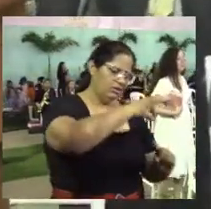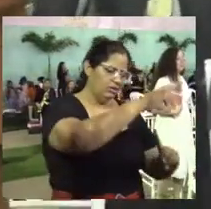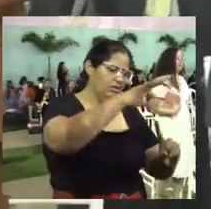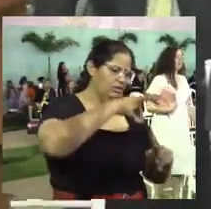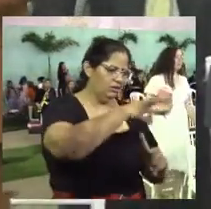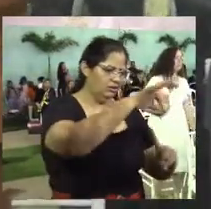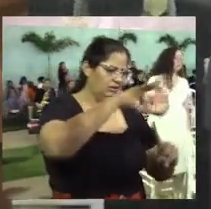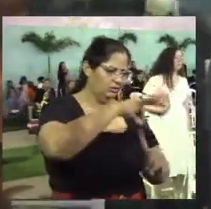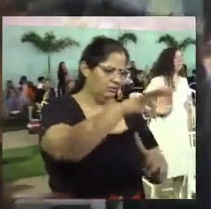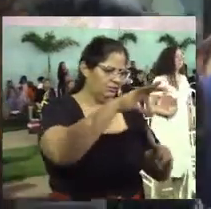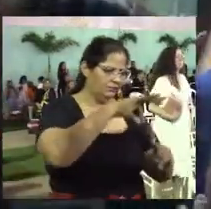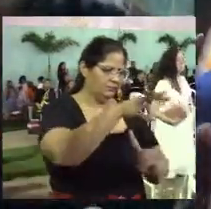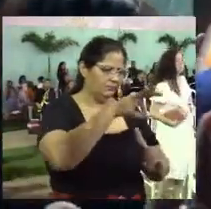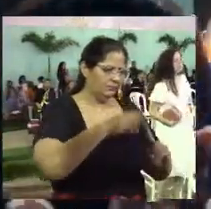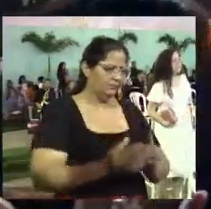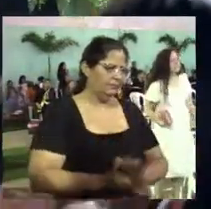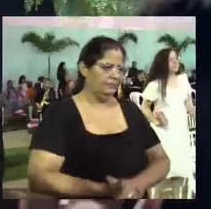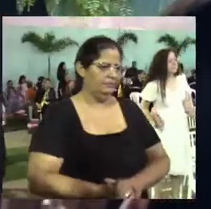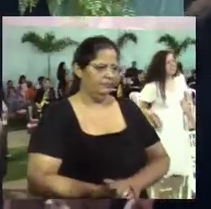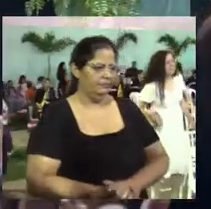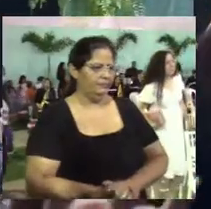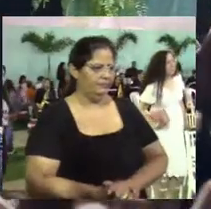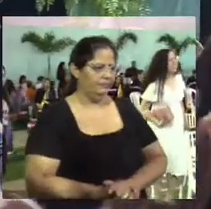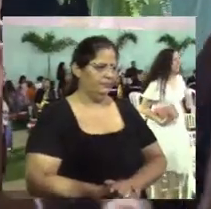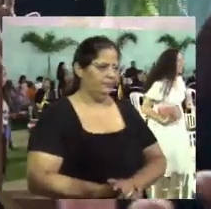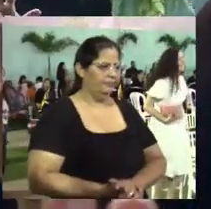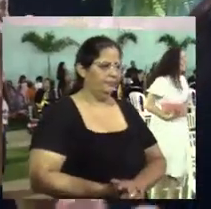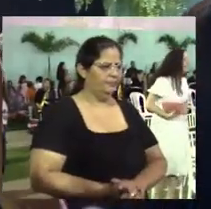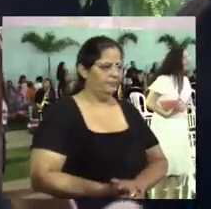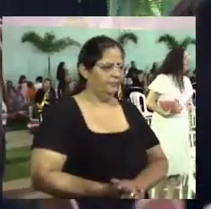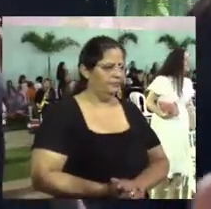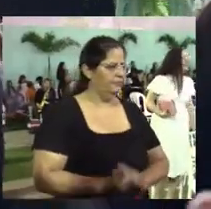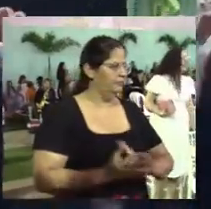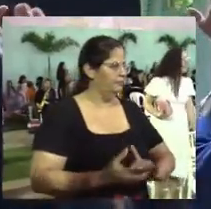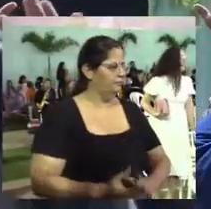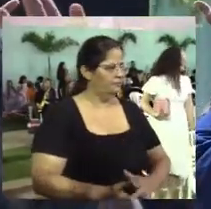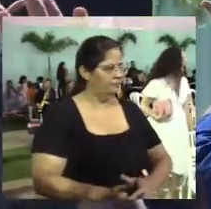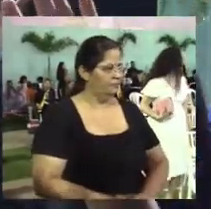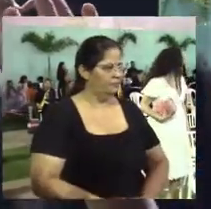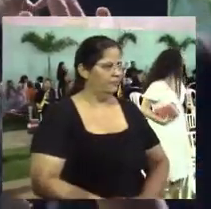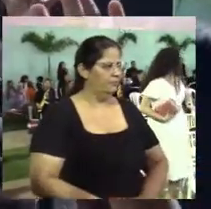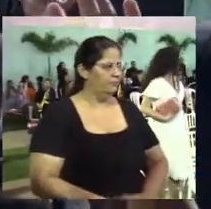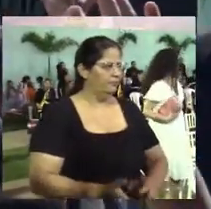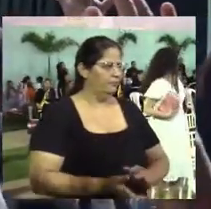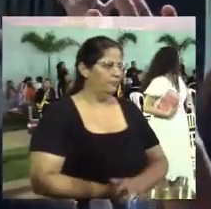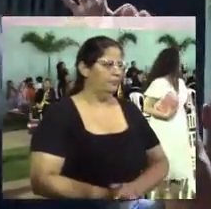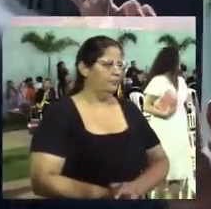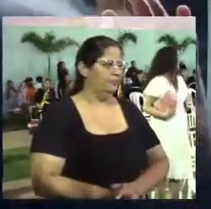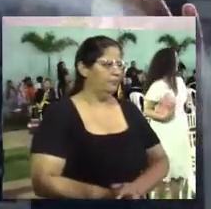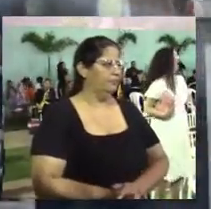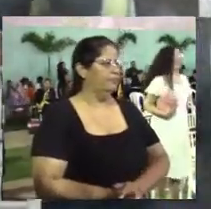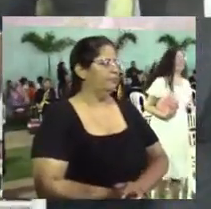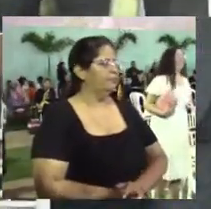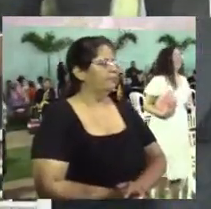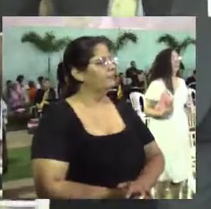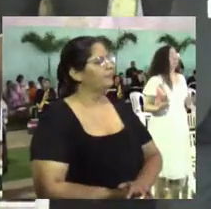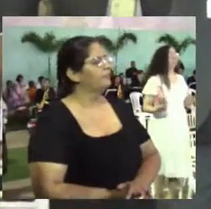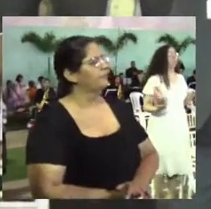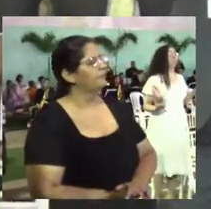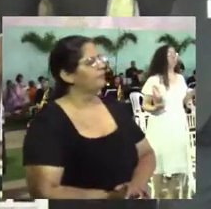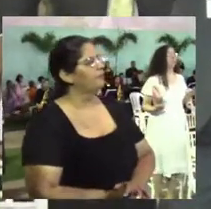a uma nuvem de testemunha que dizer hipocrisia vem à tona te